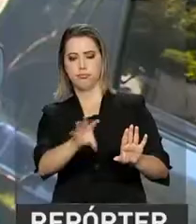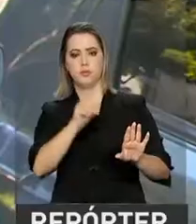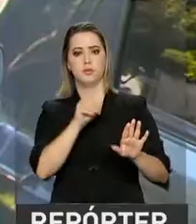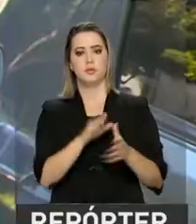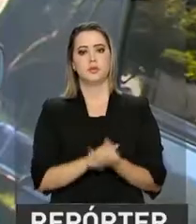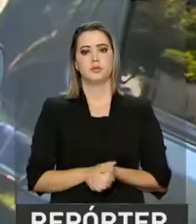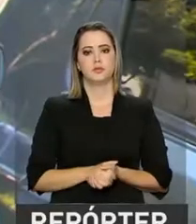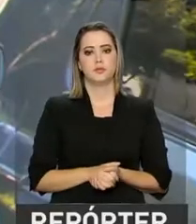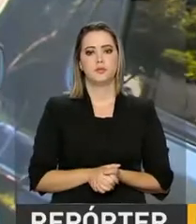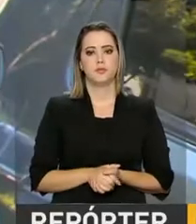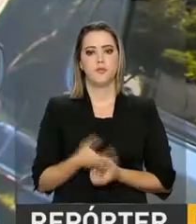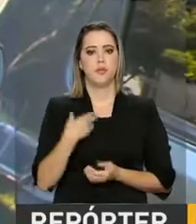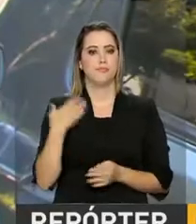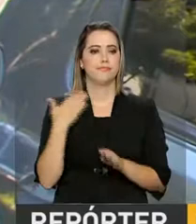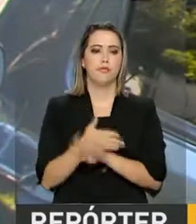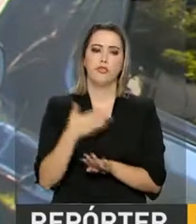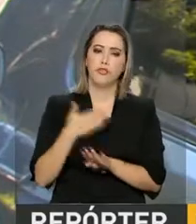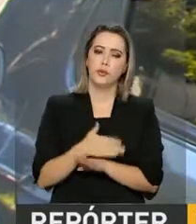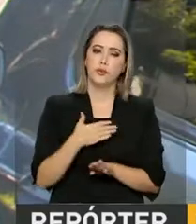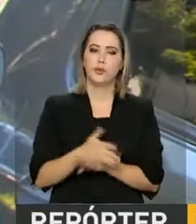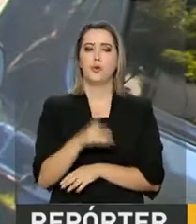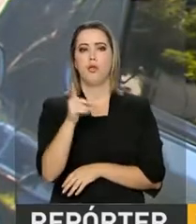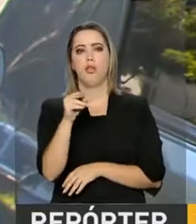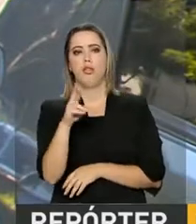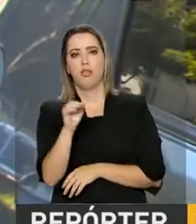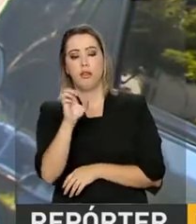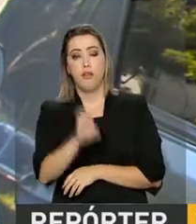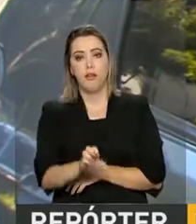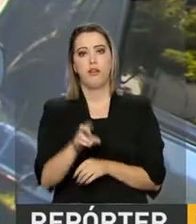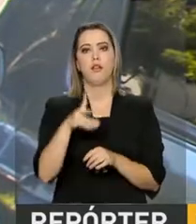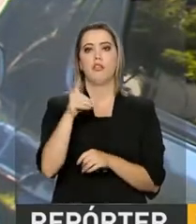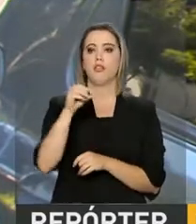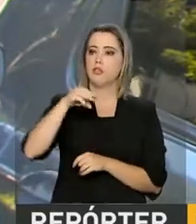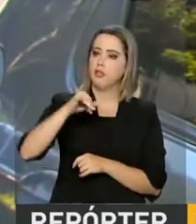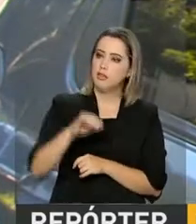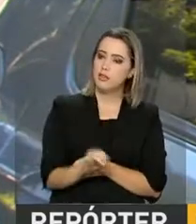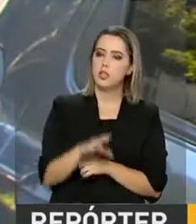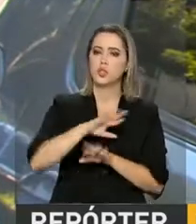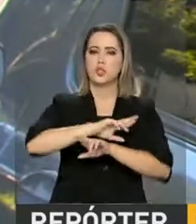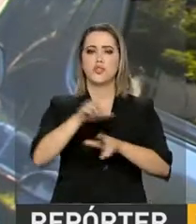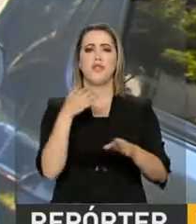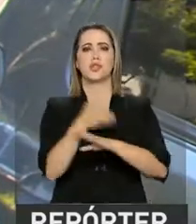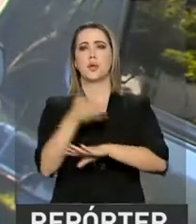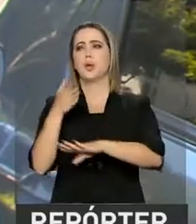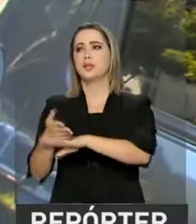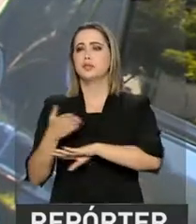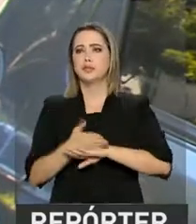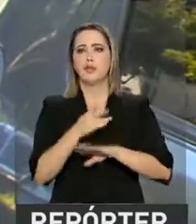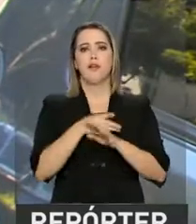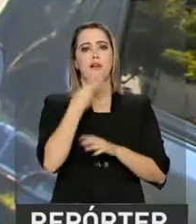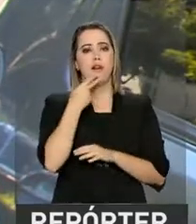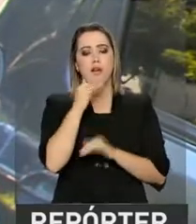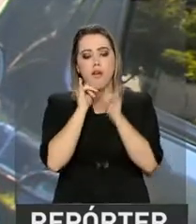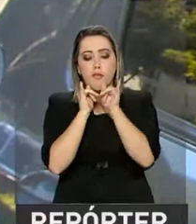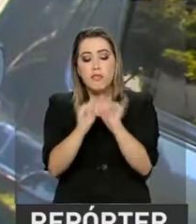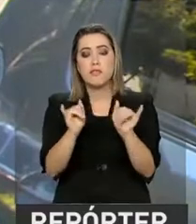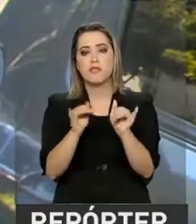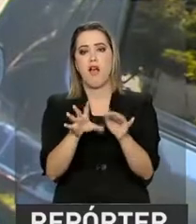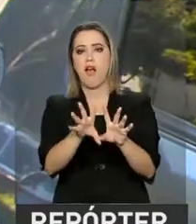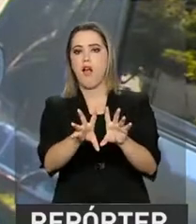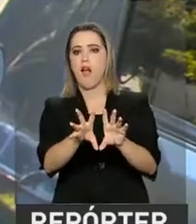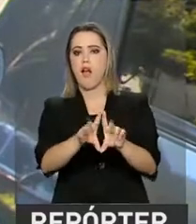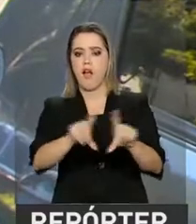que diversas vezes ao tsé ea de mitchell detran em diversos setores ainda assim sendo um ímã para